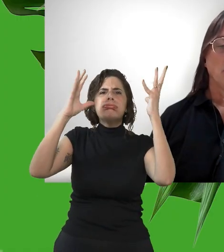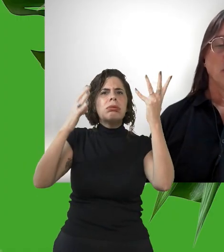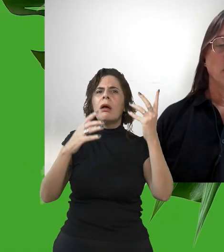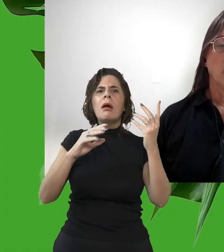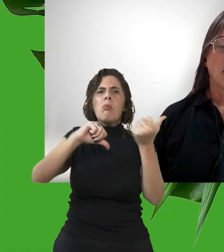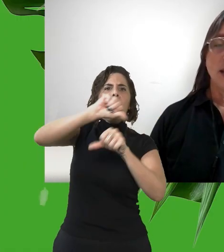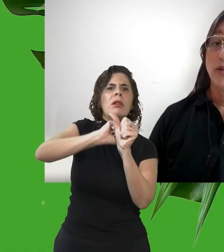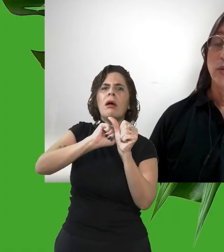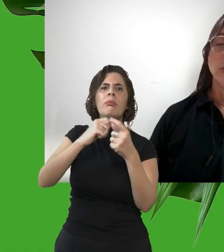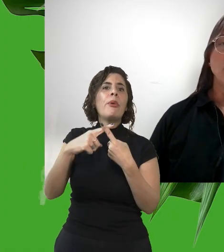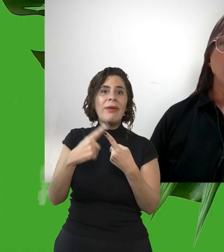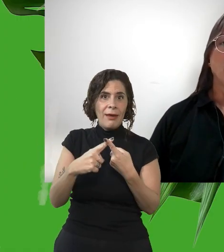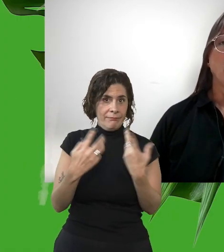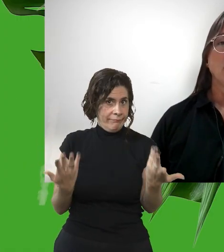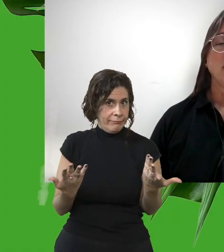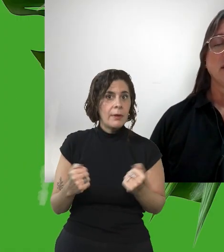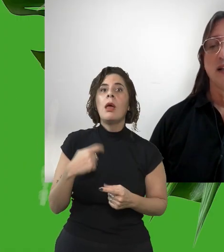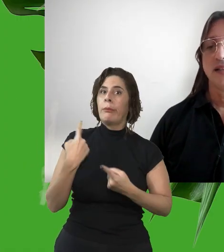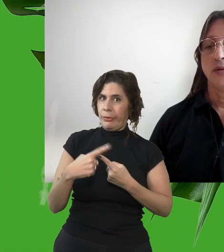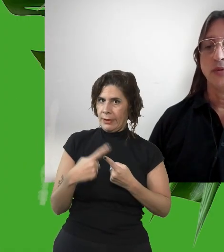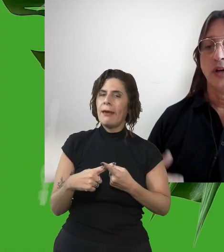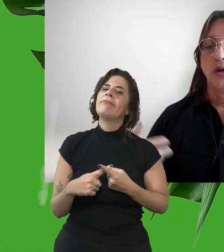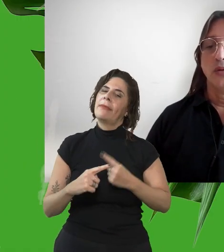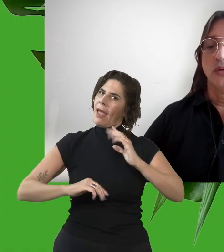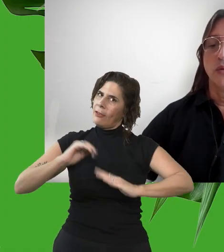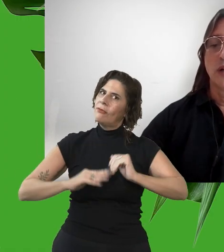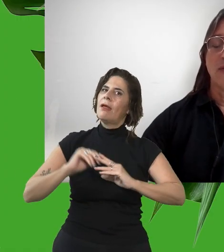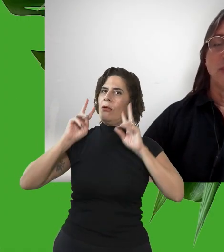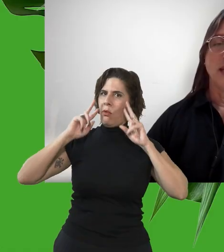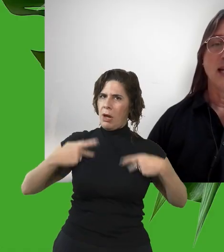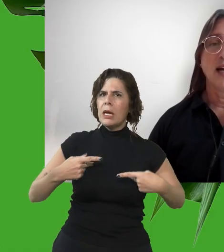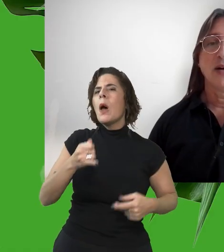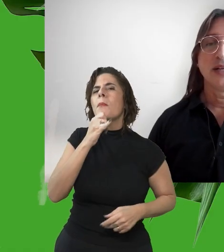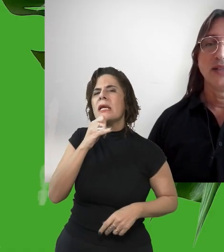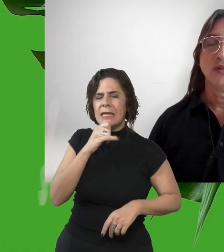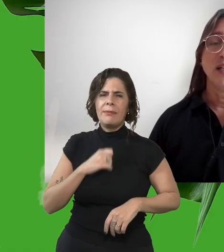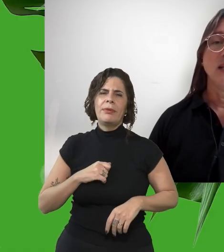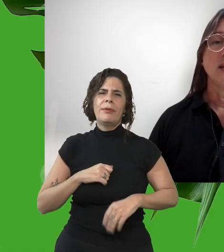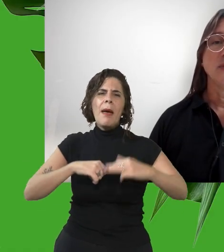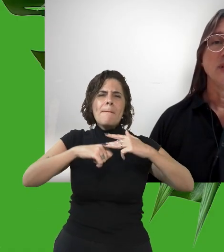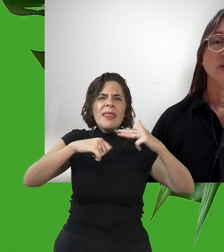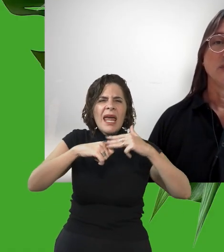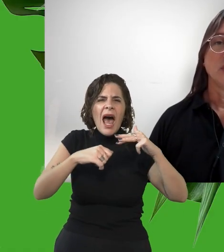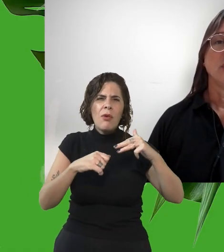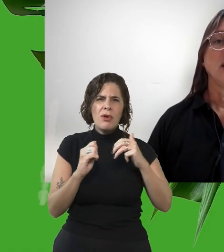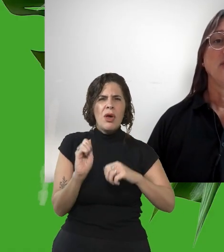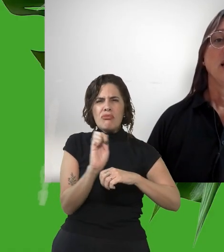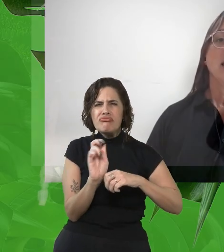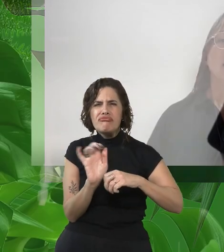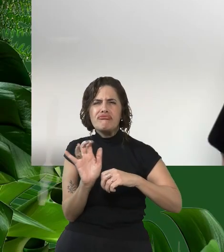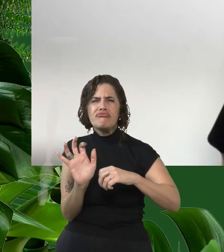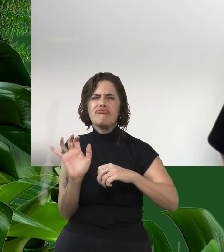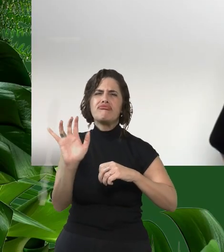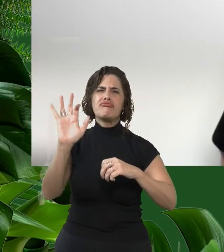humanas, como a queima de combustíveis fósseis, assim como o carvão mineral, a gasolina, o diesel, o